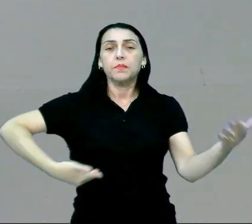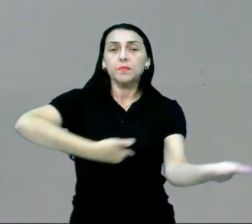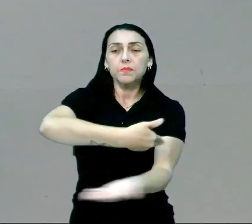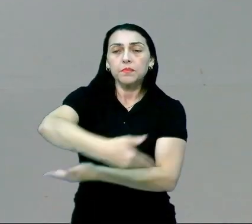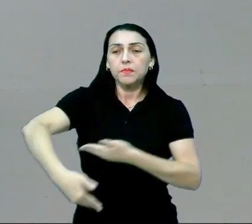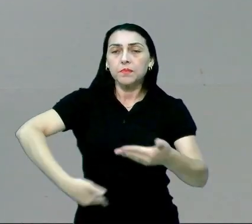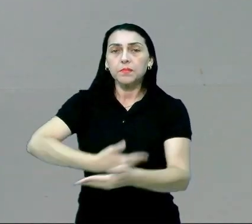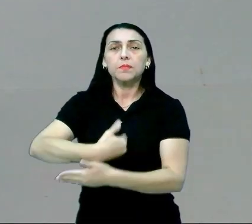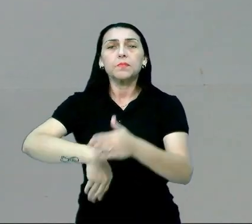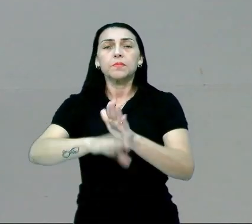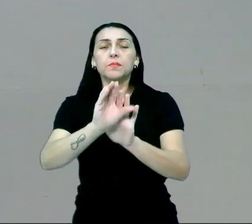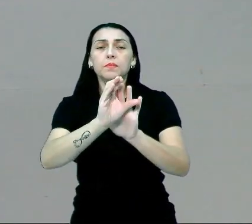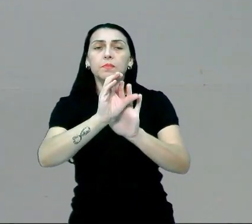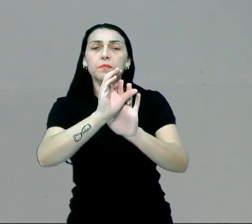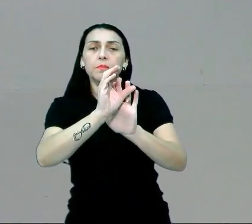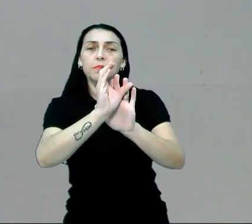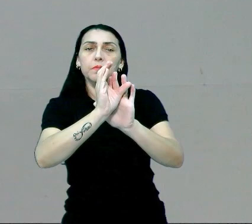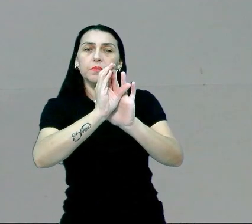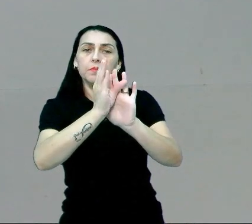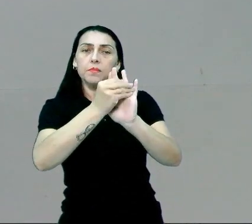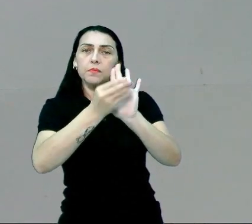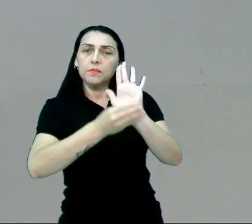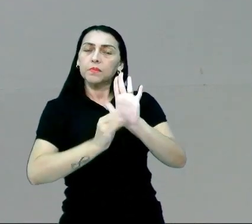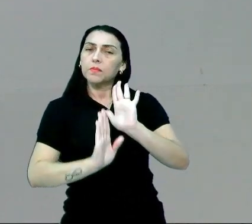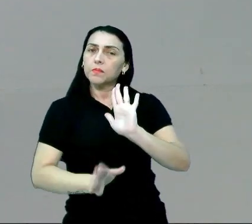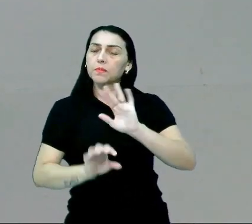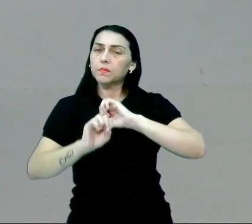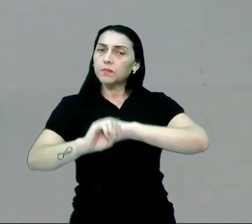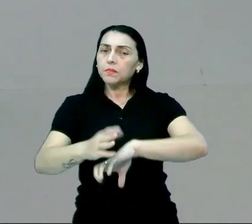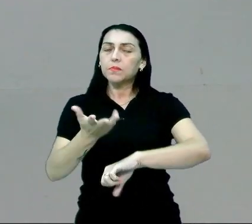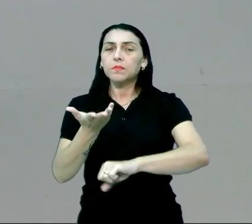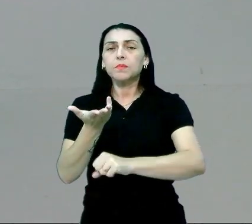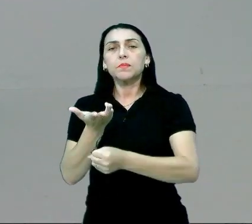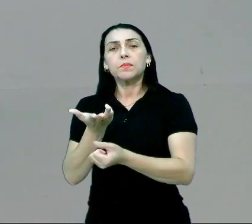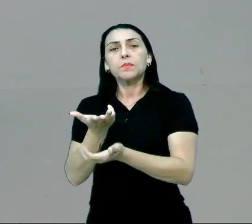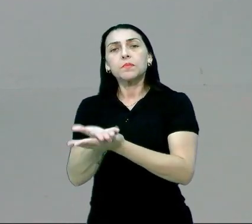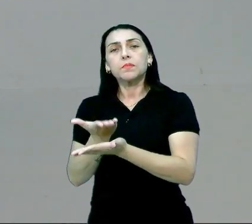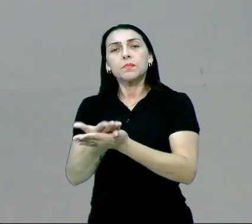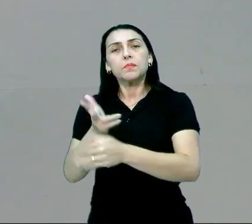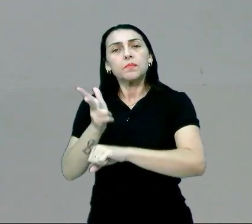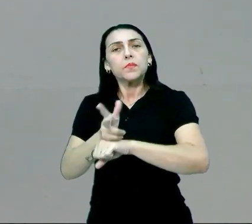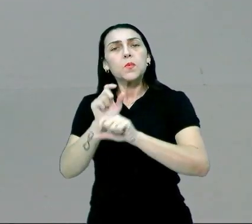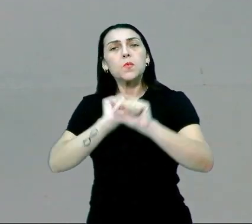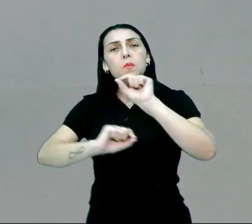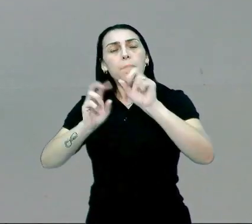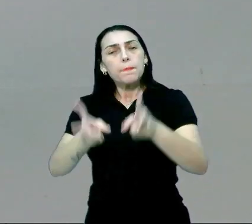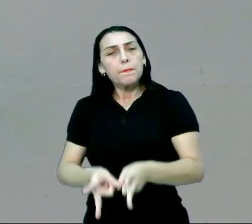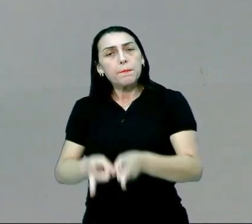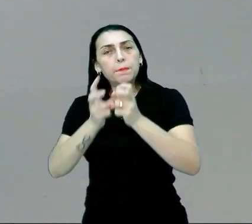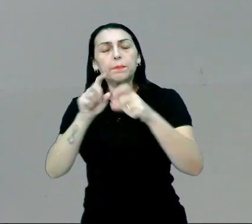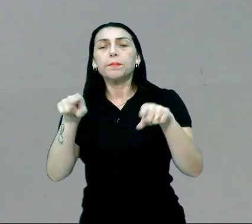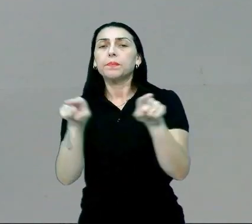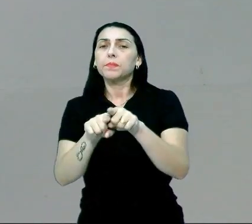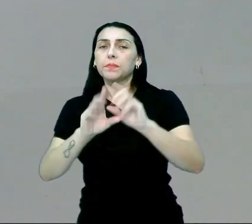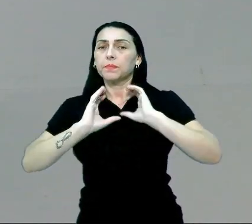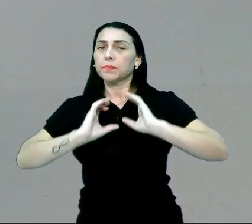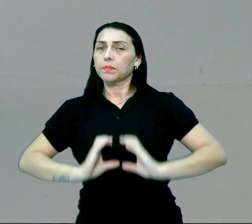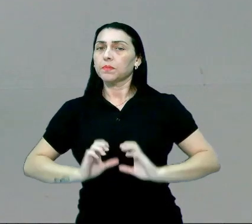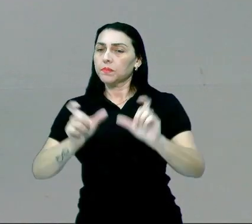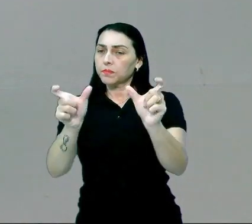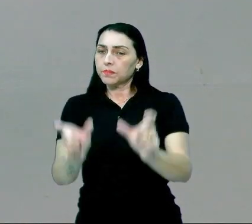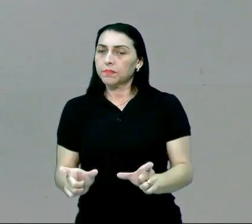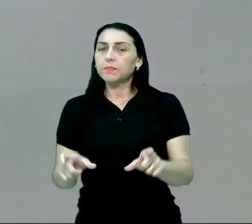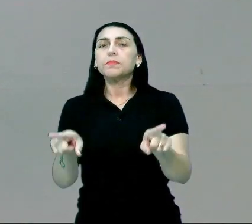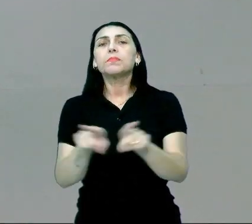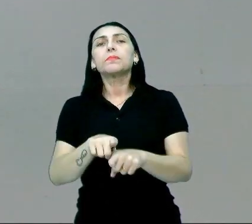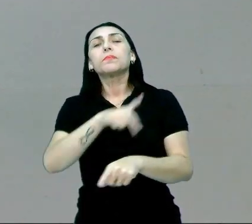conteúdos já trabalhados ao longo dessas videoaulas, o que é que nós podemos perceber? Que também são cidadãos,